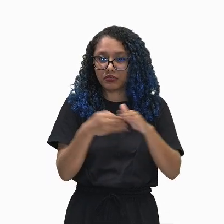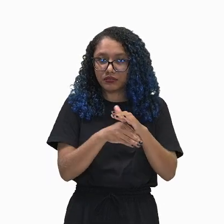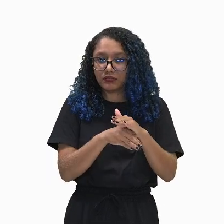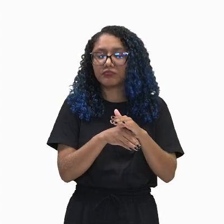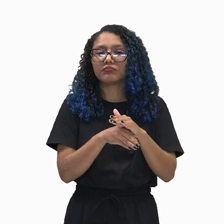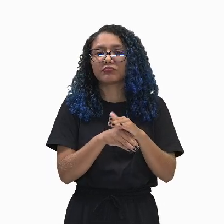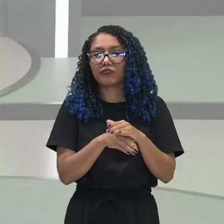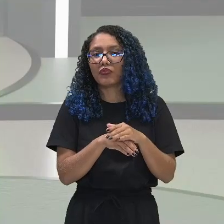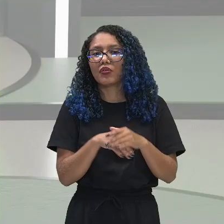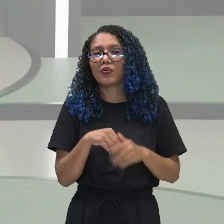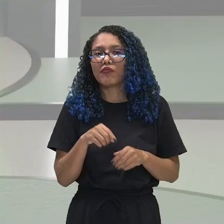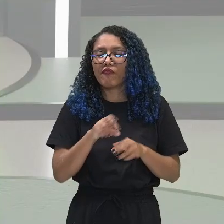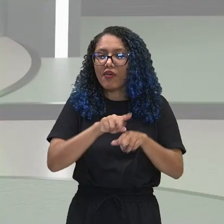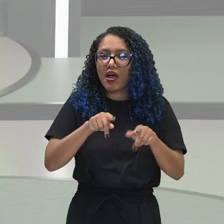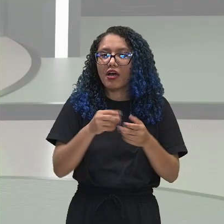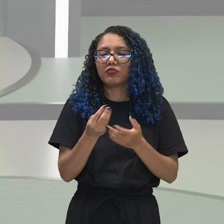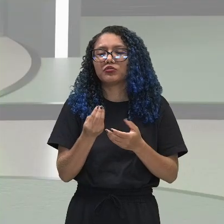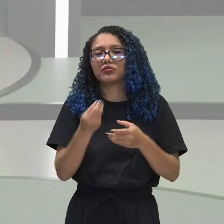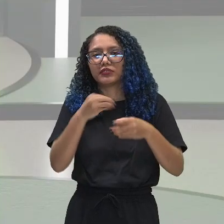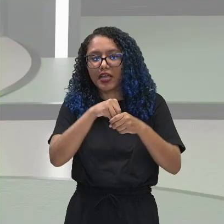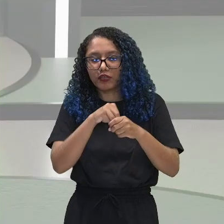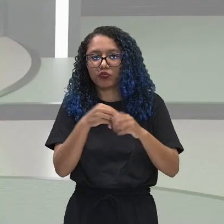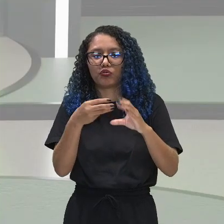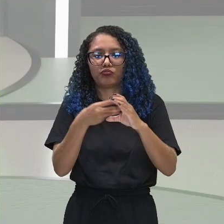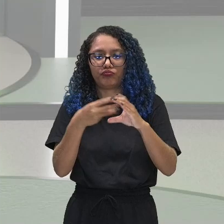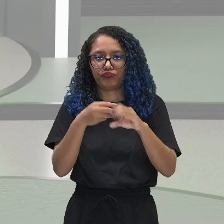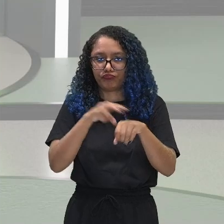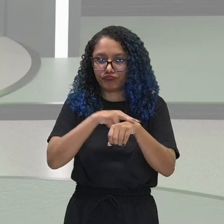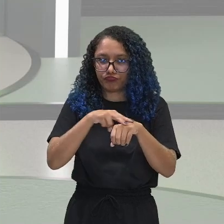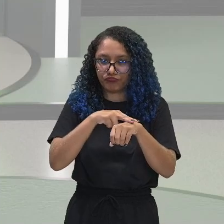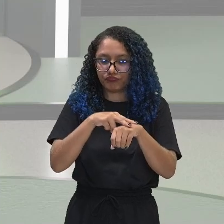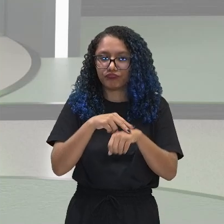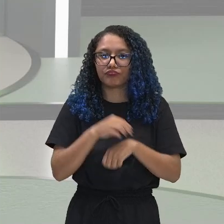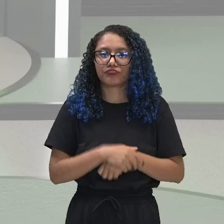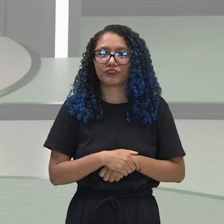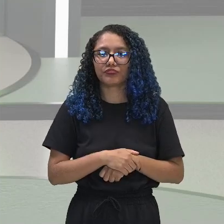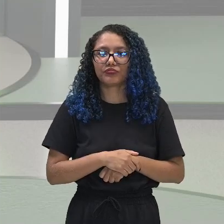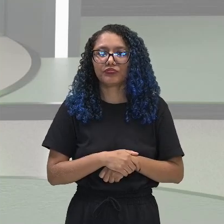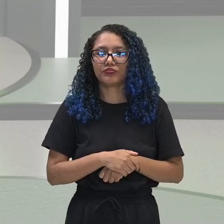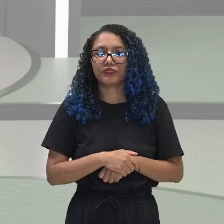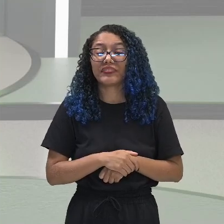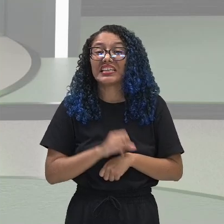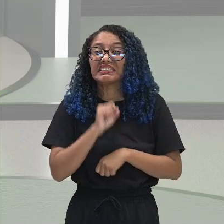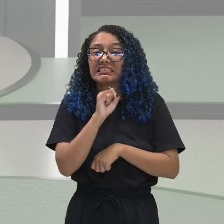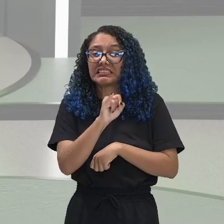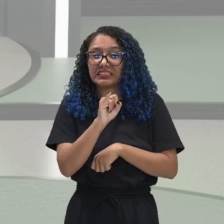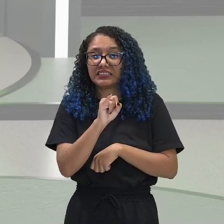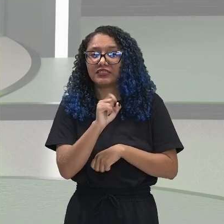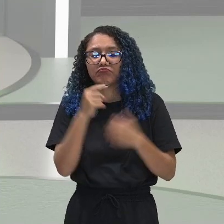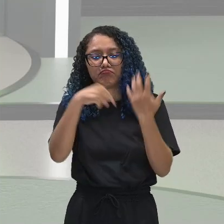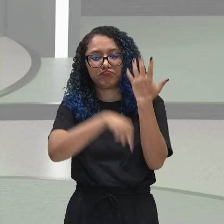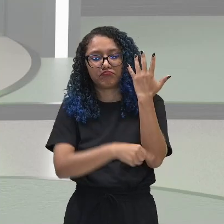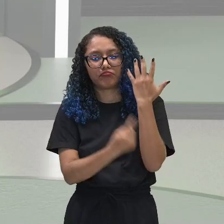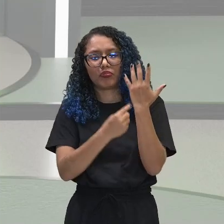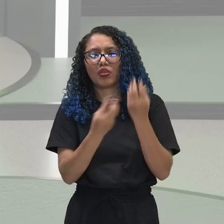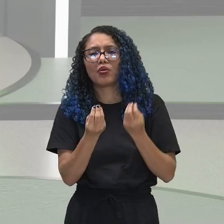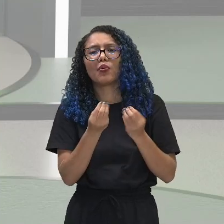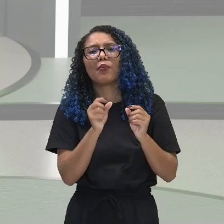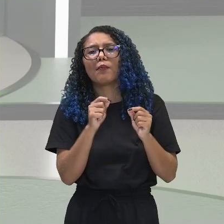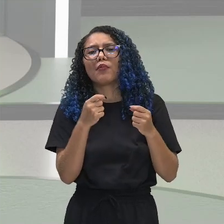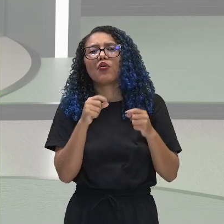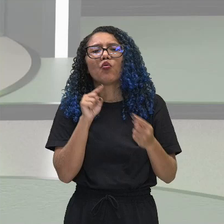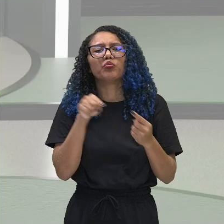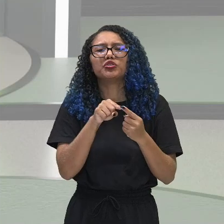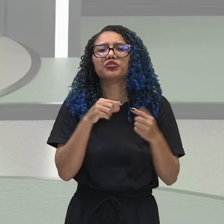do cloroplasto, considerando que quando ocorre a fotossíntese é para obtenção de alimento das plantas.